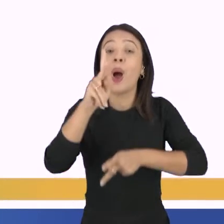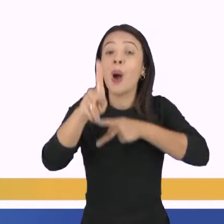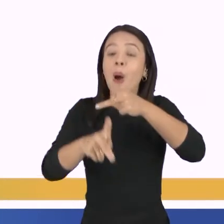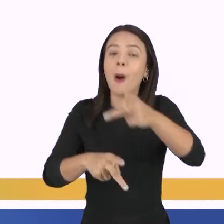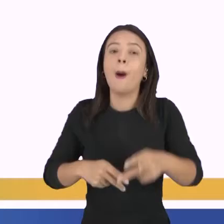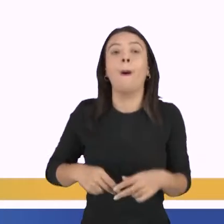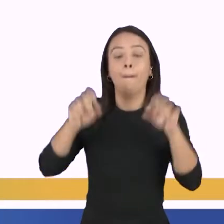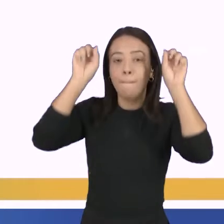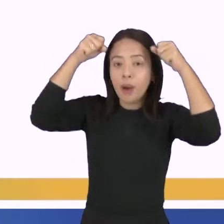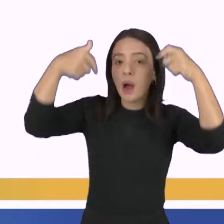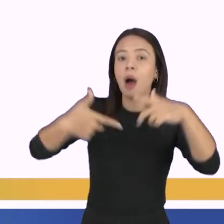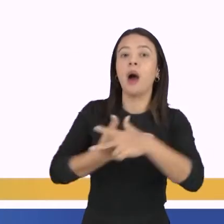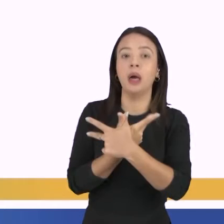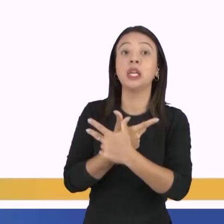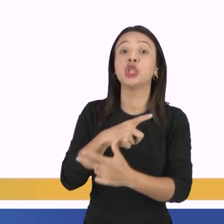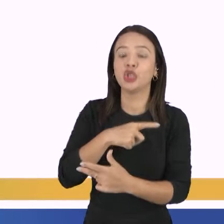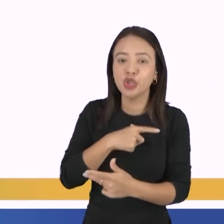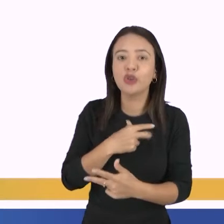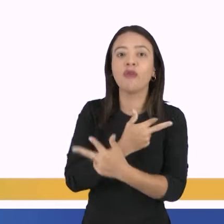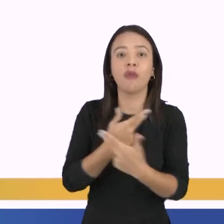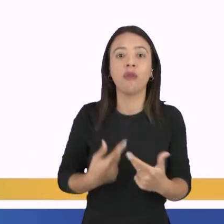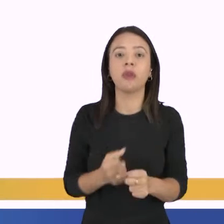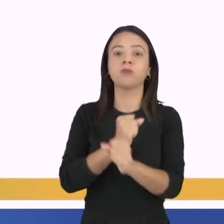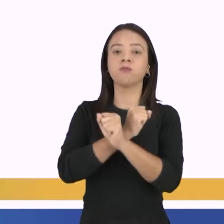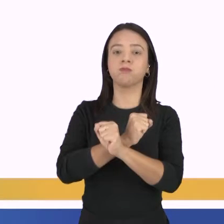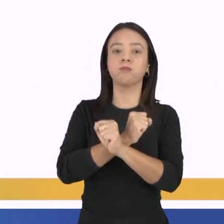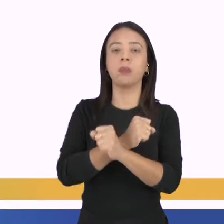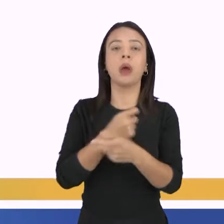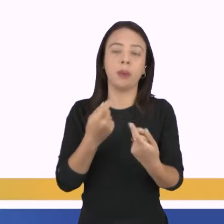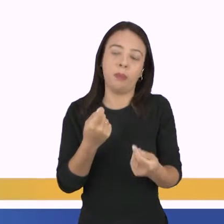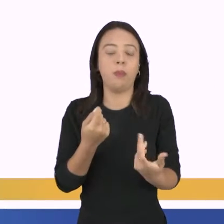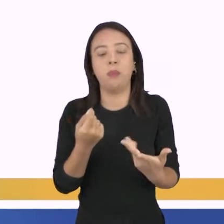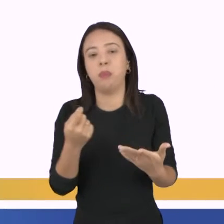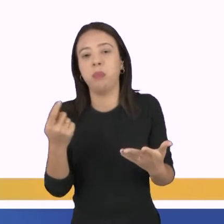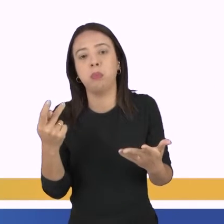escravos, que podiam ser prisioneiros de guerra, crimes econômicos, políticos ou